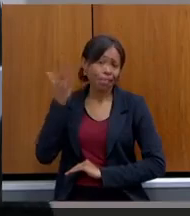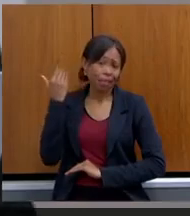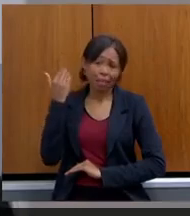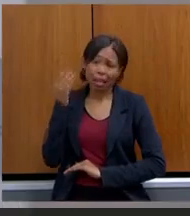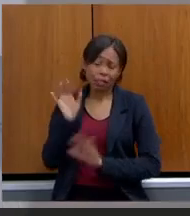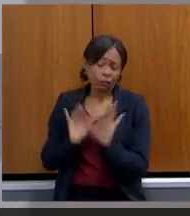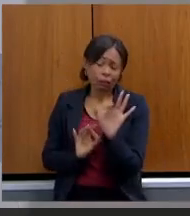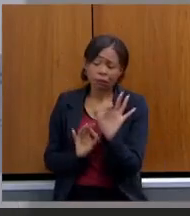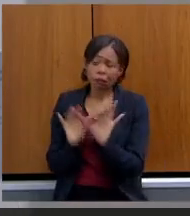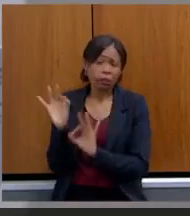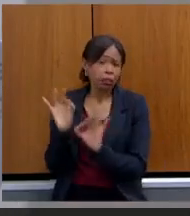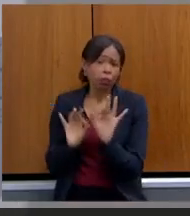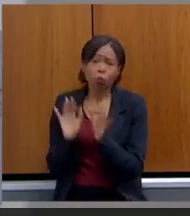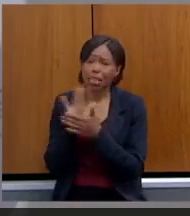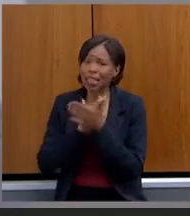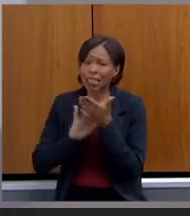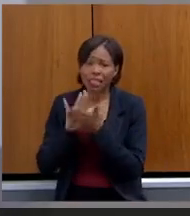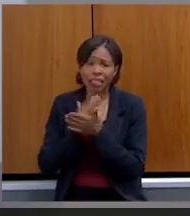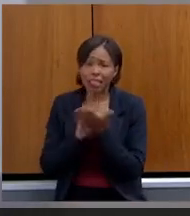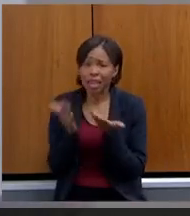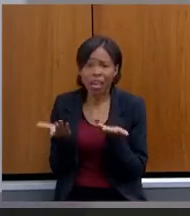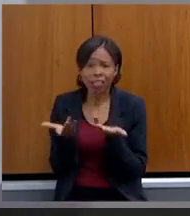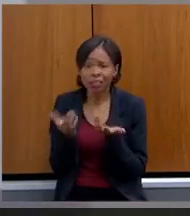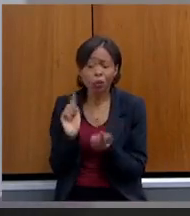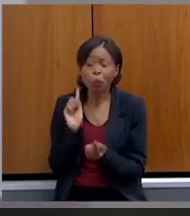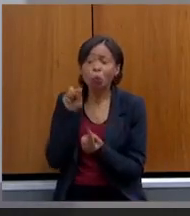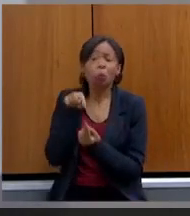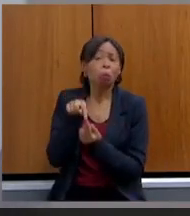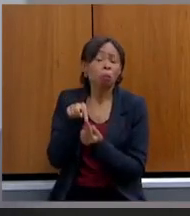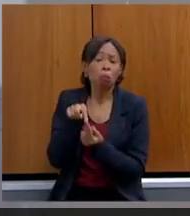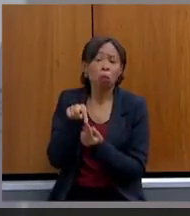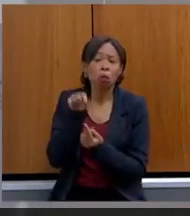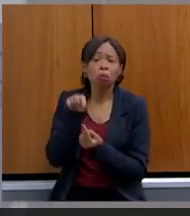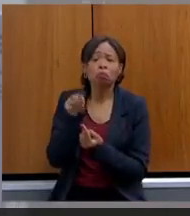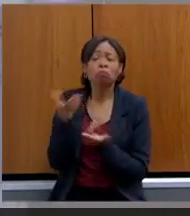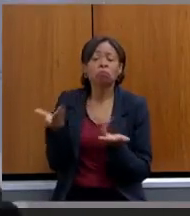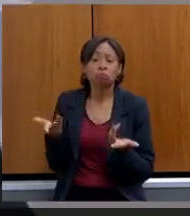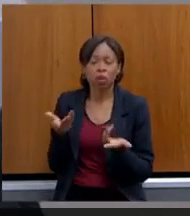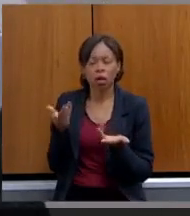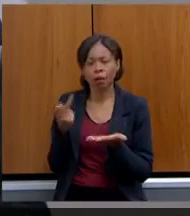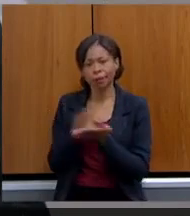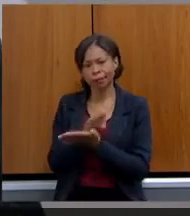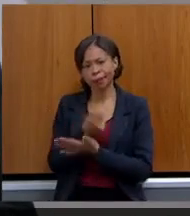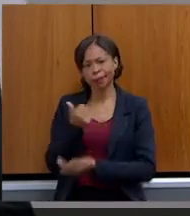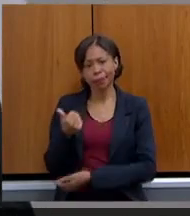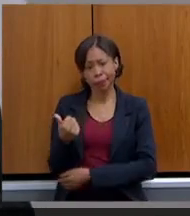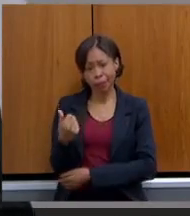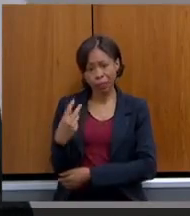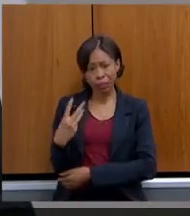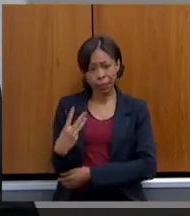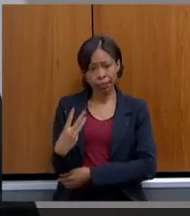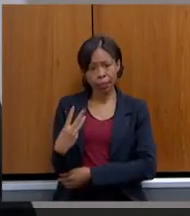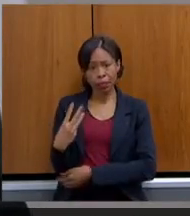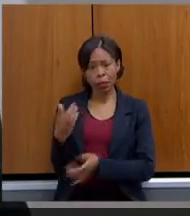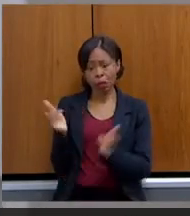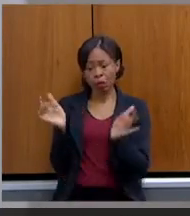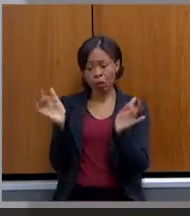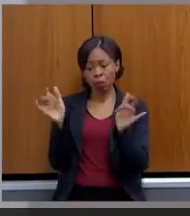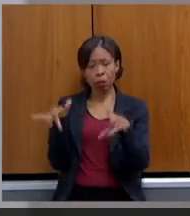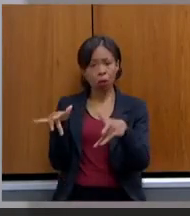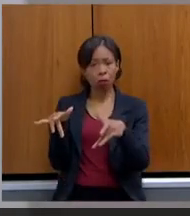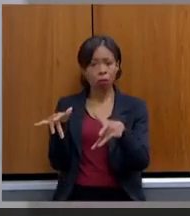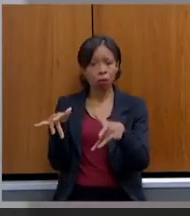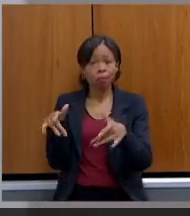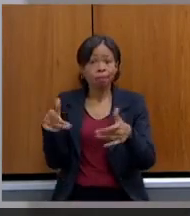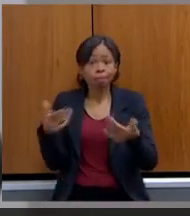iria ser feito é para quem iria manter aquilo então viraram lá 13 elefantes brancos na